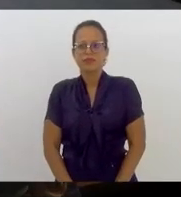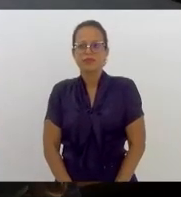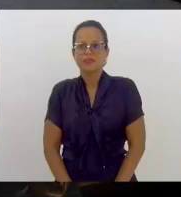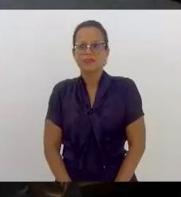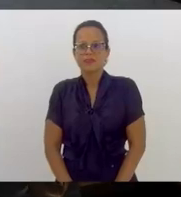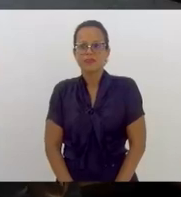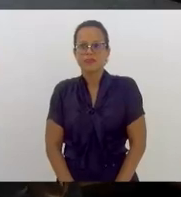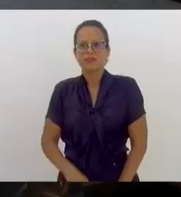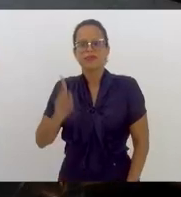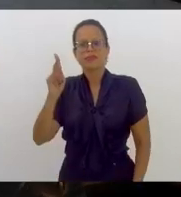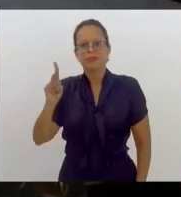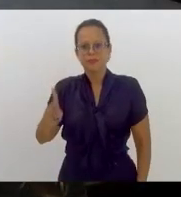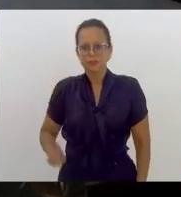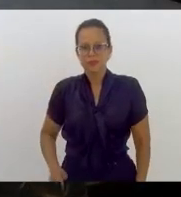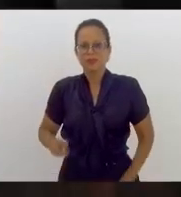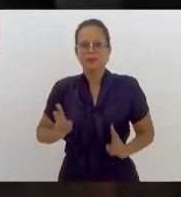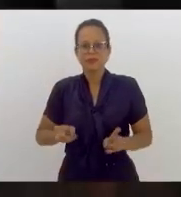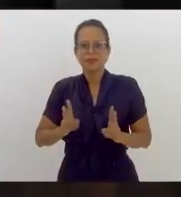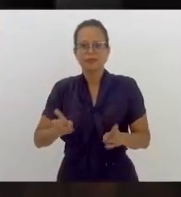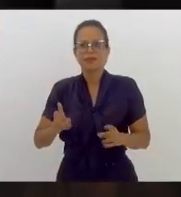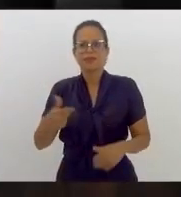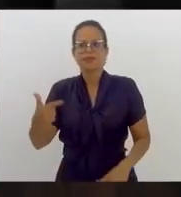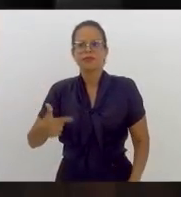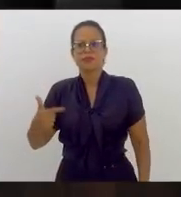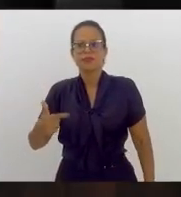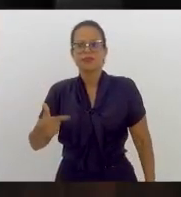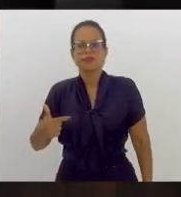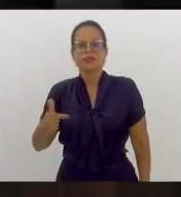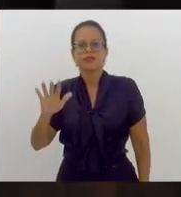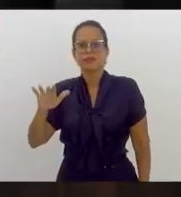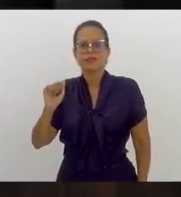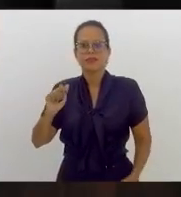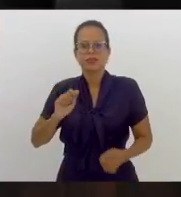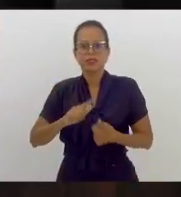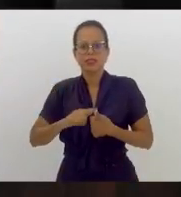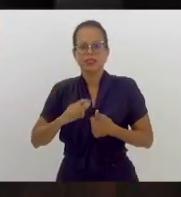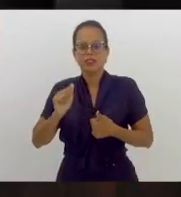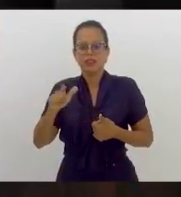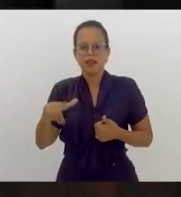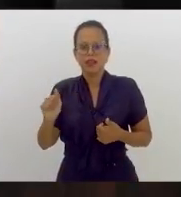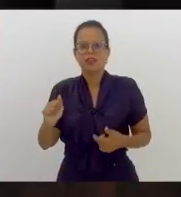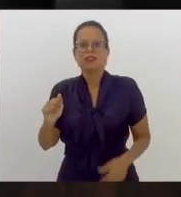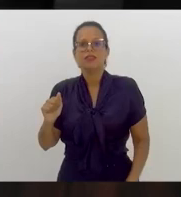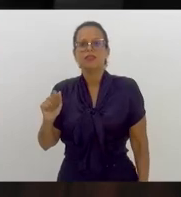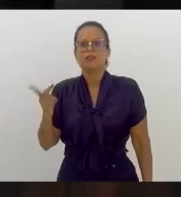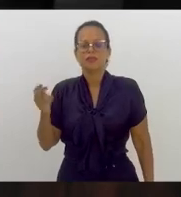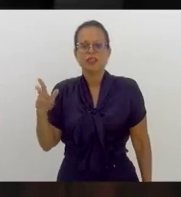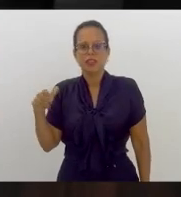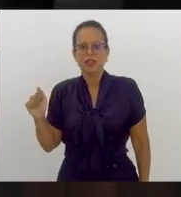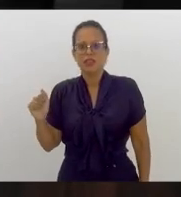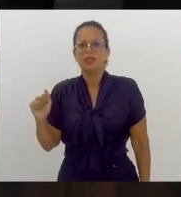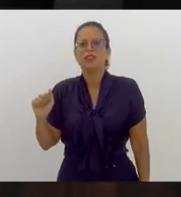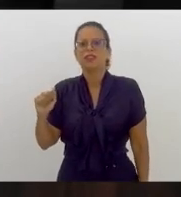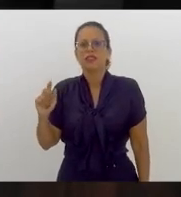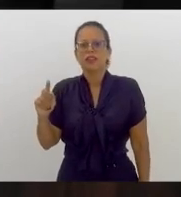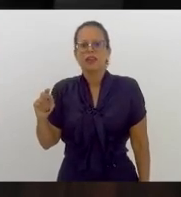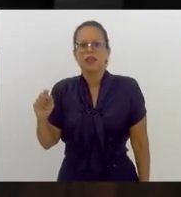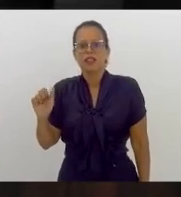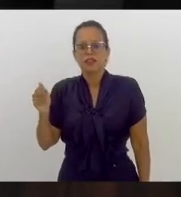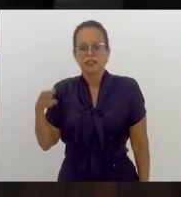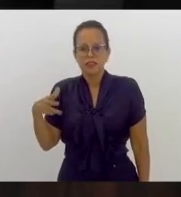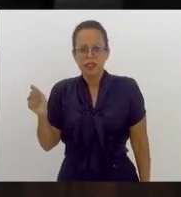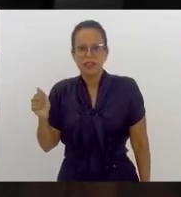A presidência irá proceder à segunda chamada. Alana Passo, Alexandre Freitas, Alexandre Knoploch, André